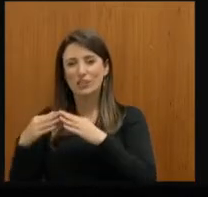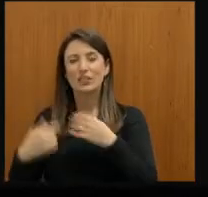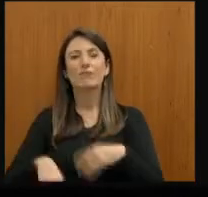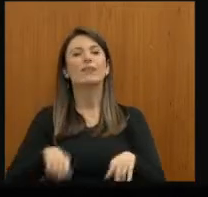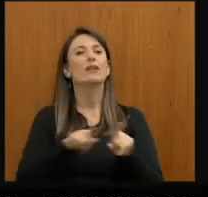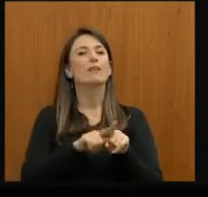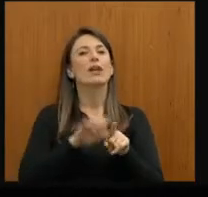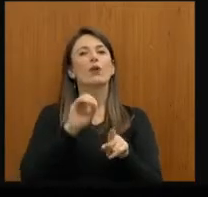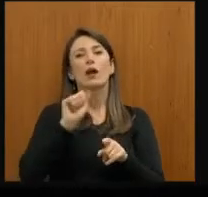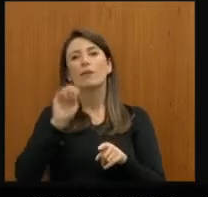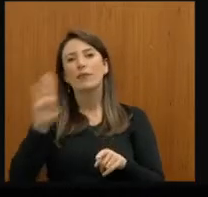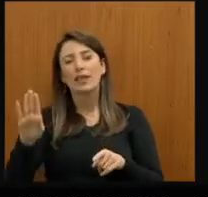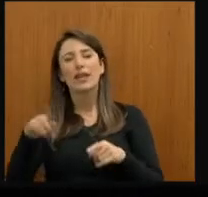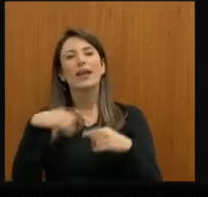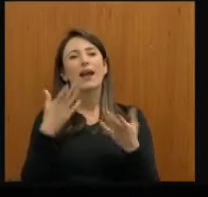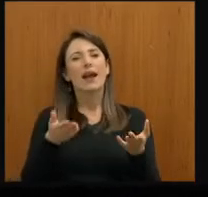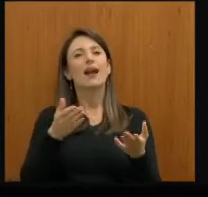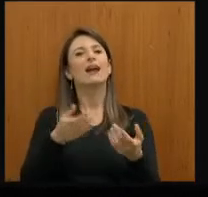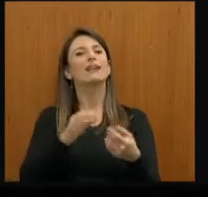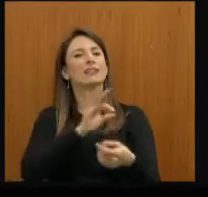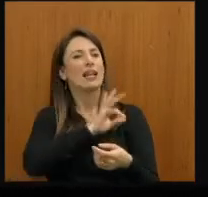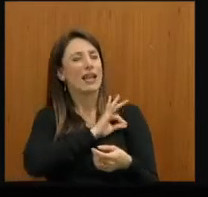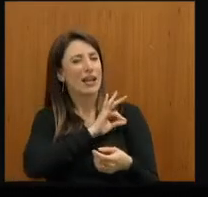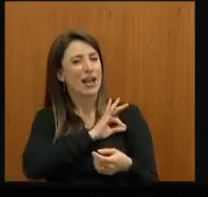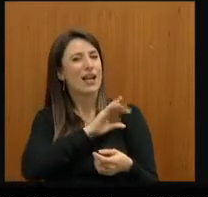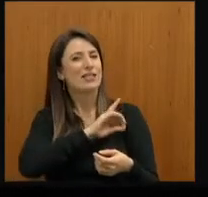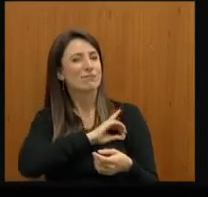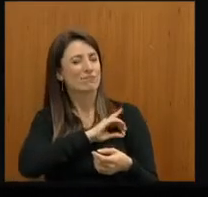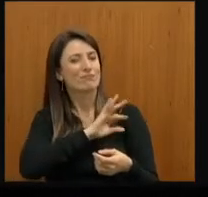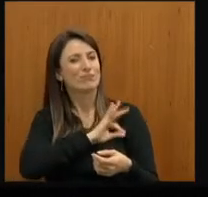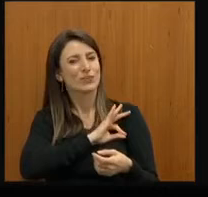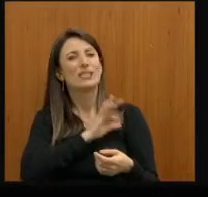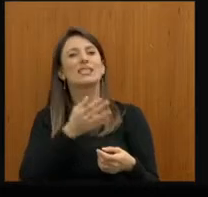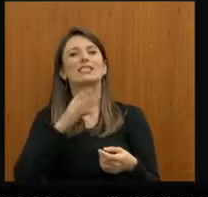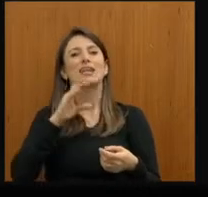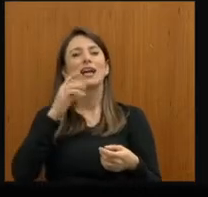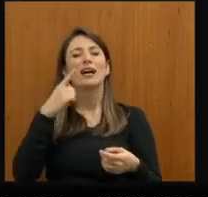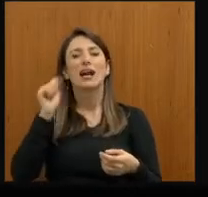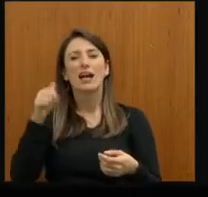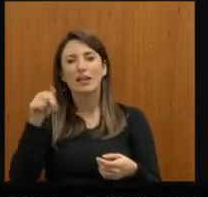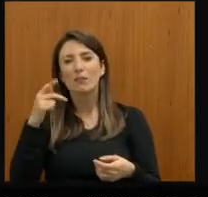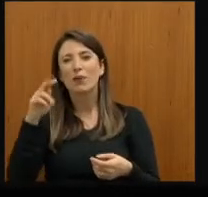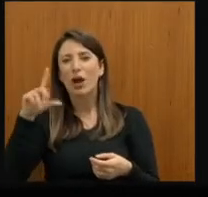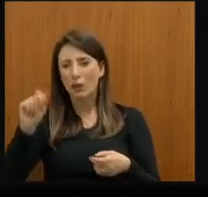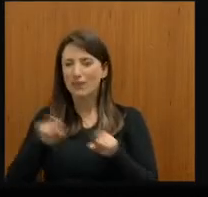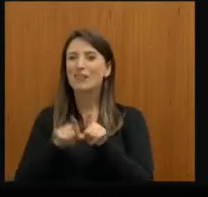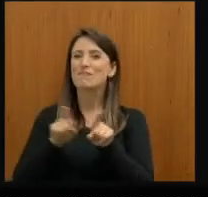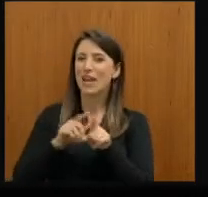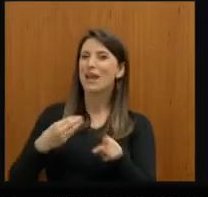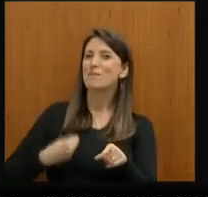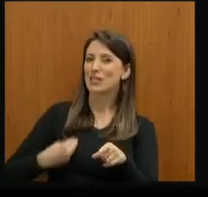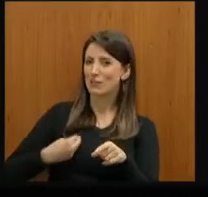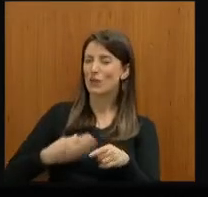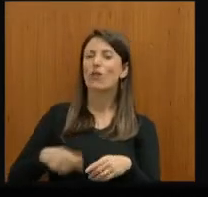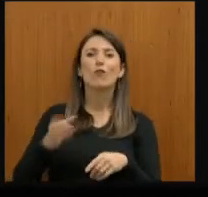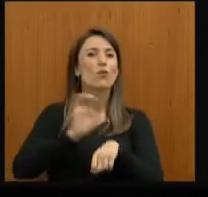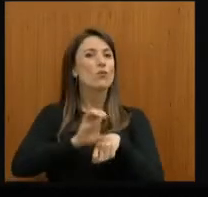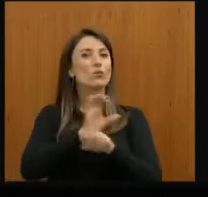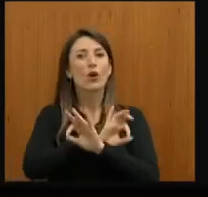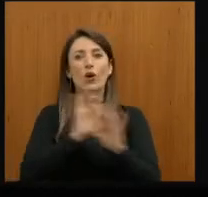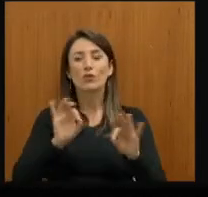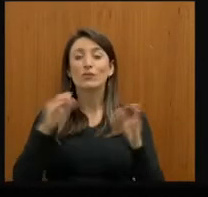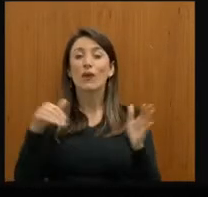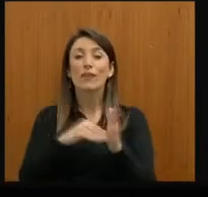também Ana Paula esteve presente então é foi um curso muito proveitoso né e até hoje as ações